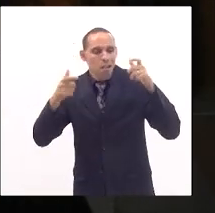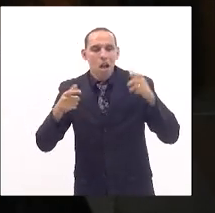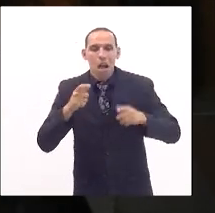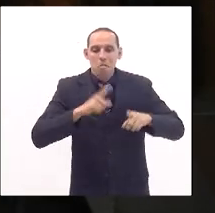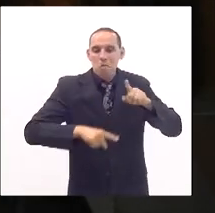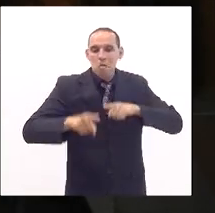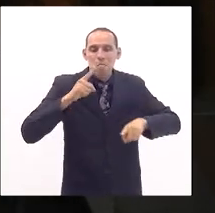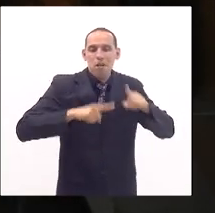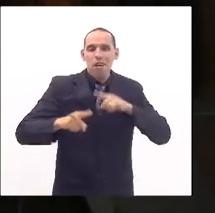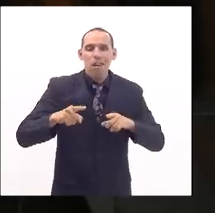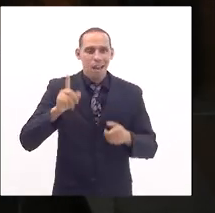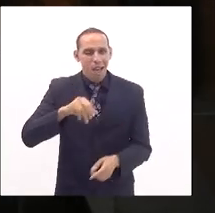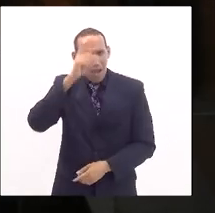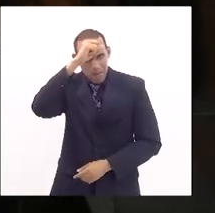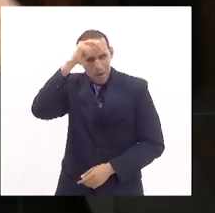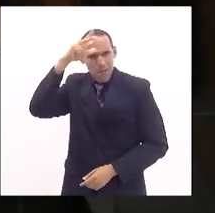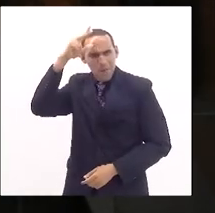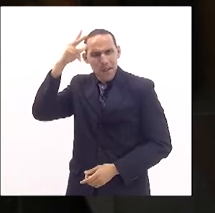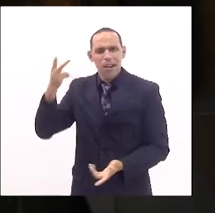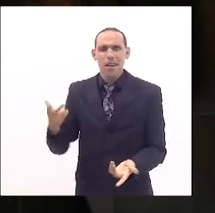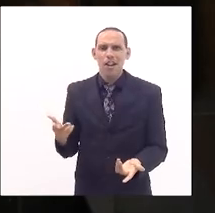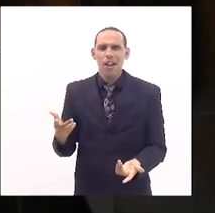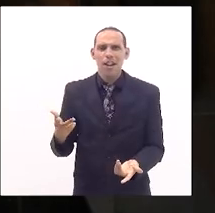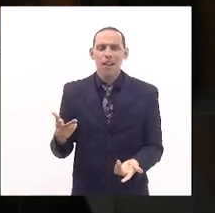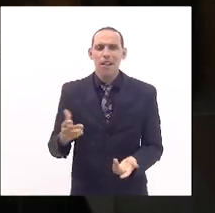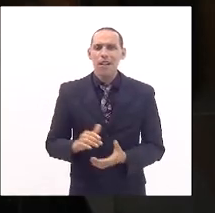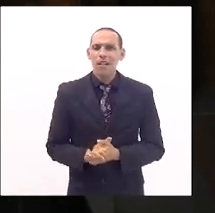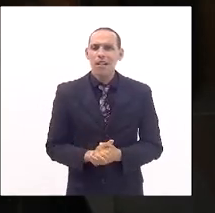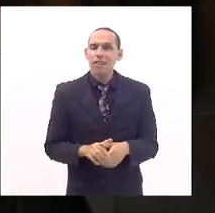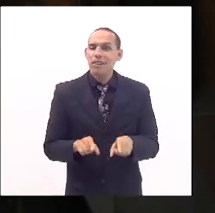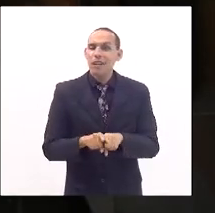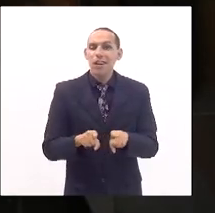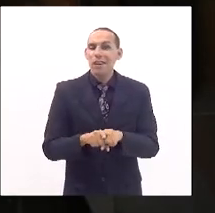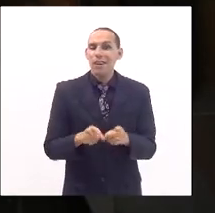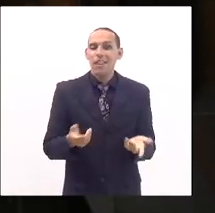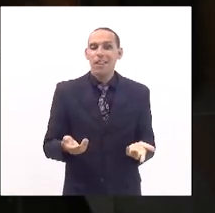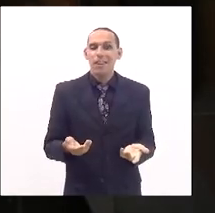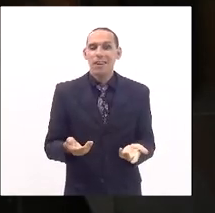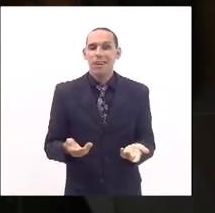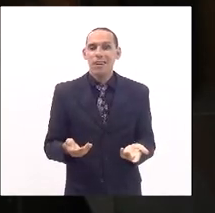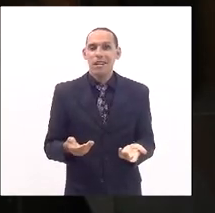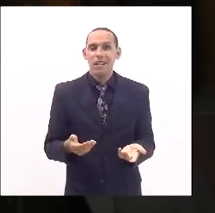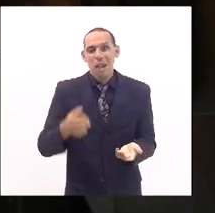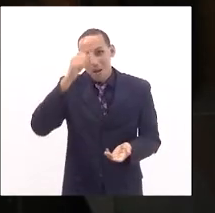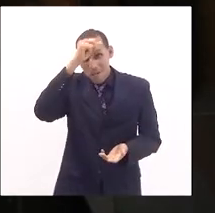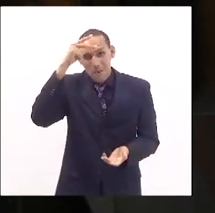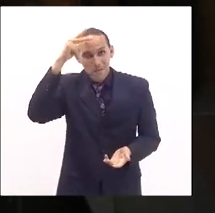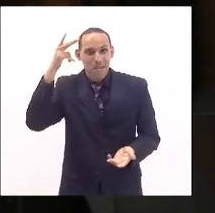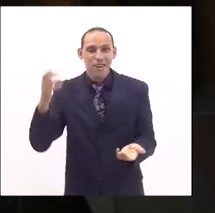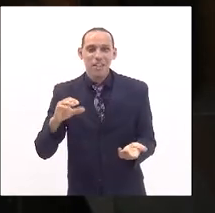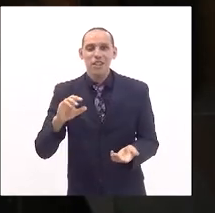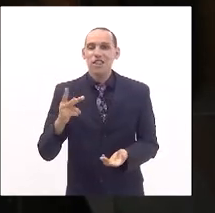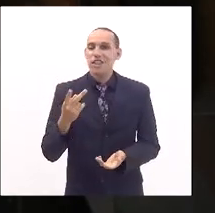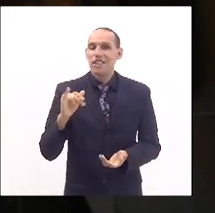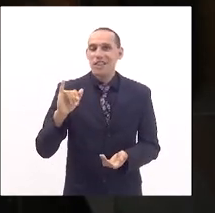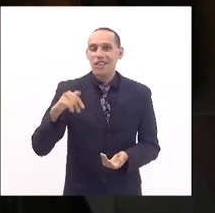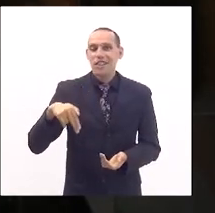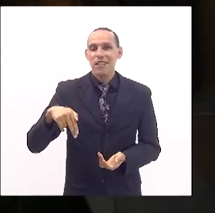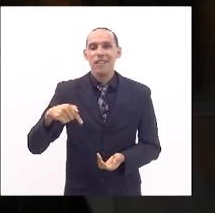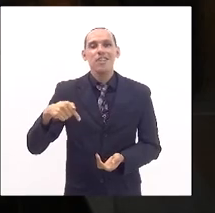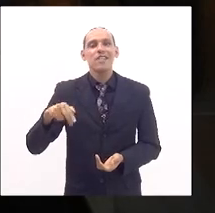que a prefeita Lívia de Chiquinho e o seu meu Prefeito né Chiquinho